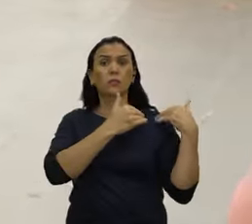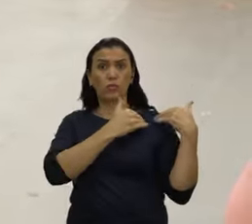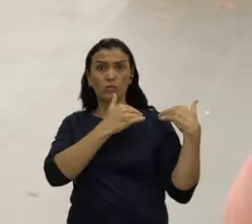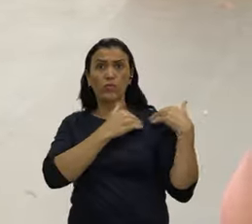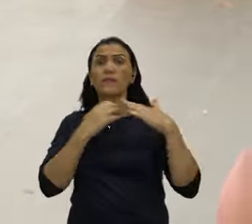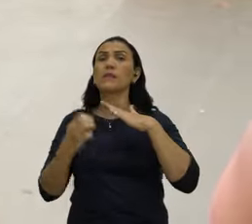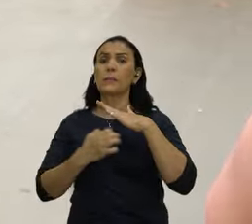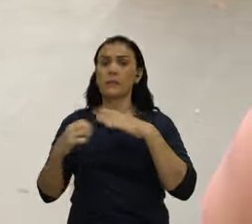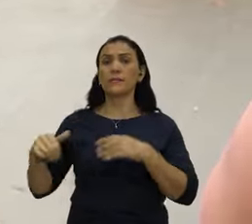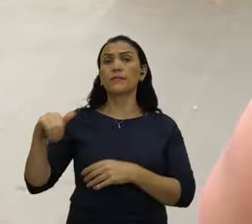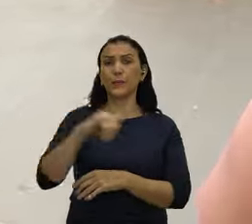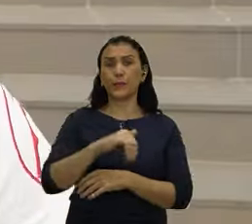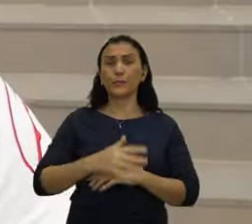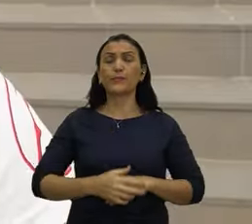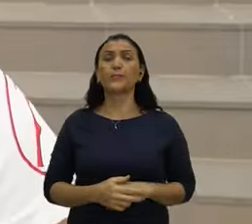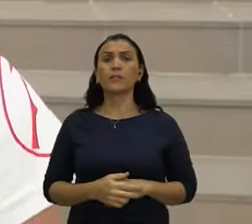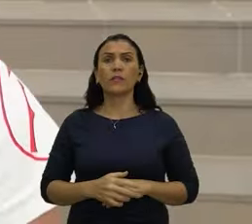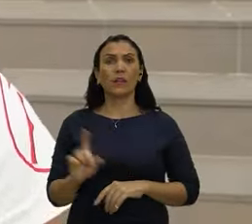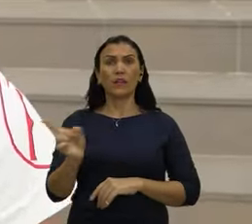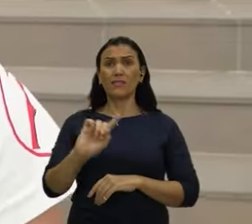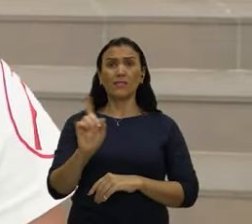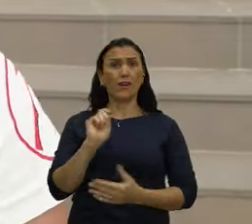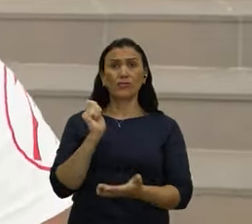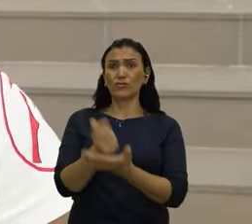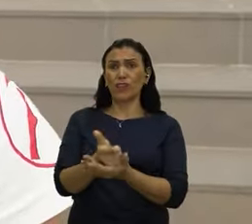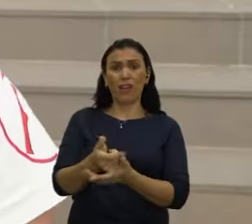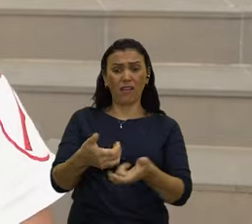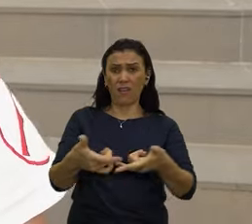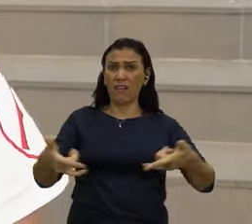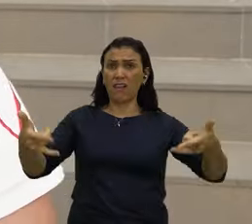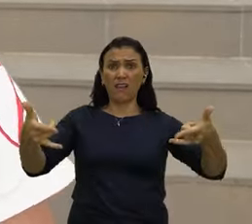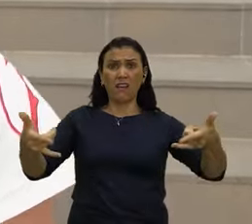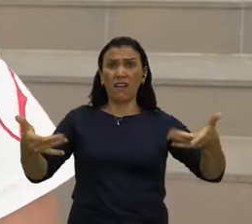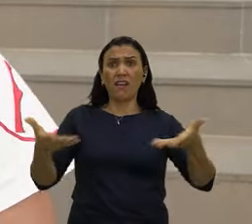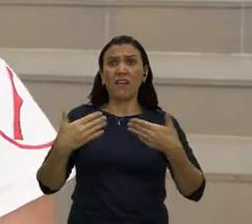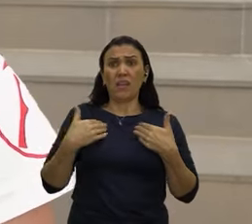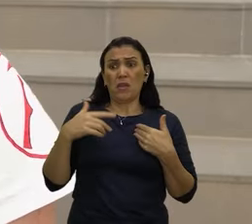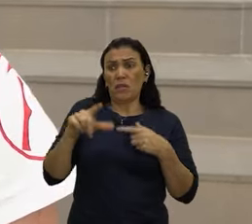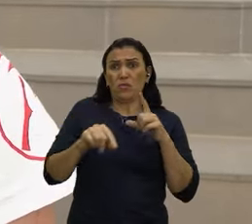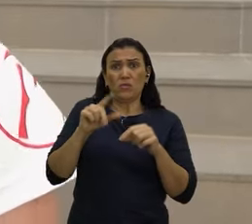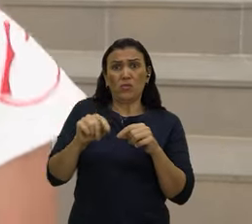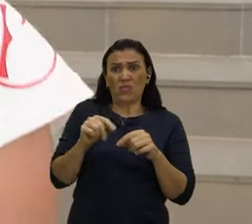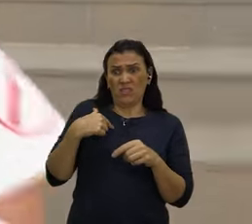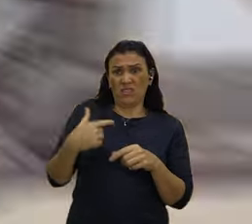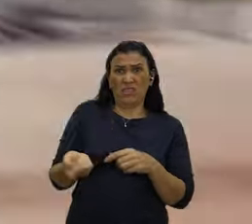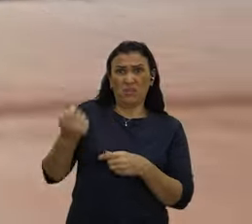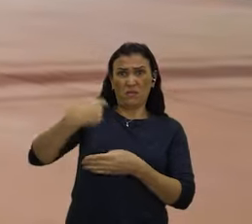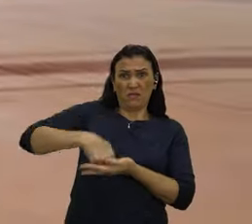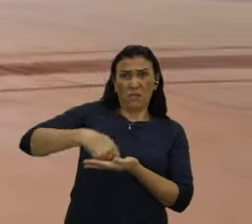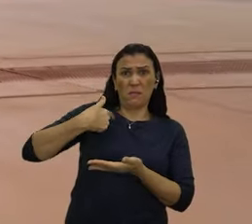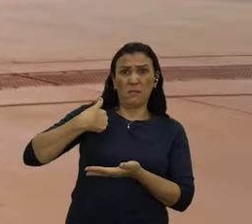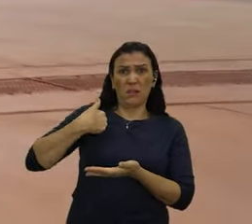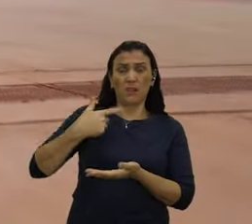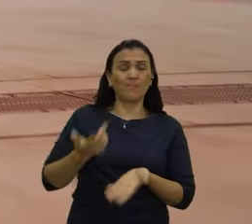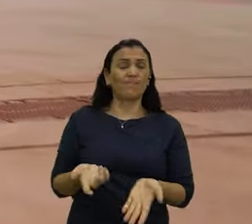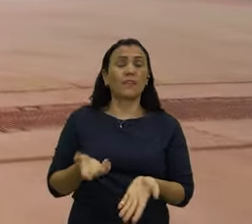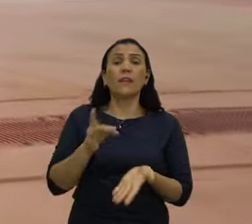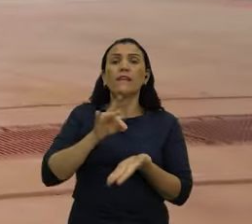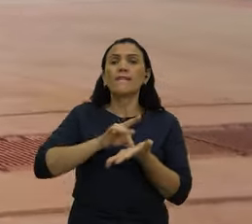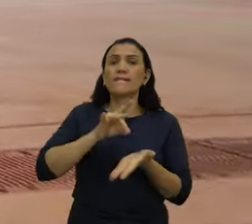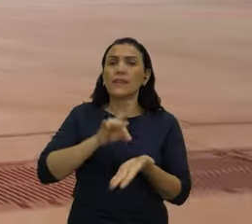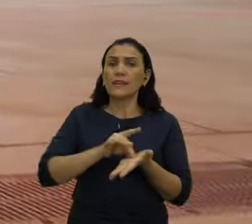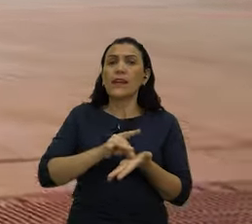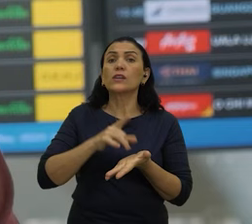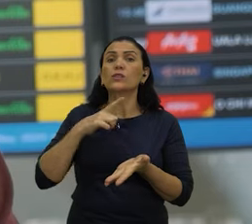mesmo, né? Então não justo. Não, claro que não. Já paguei a passagem, vou ter que pagar a conexão. Sendo que nem foi eu que escolhi fazer a conexão. A verdade é que não